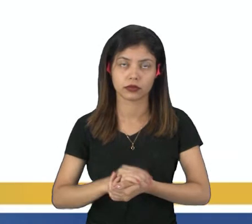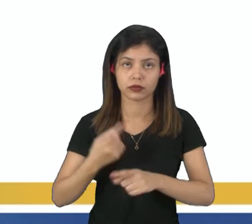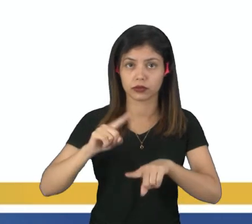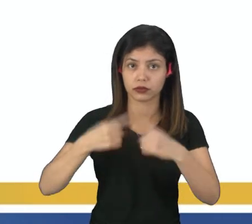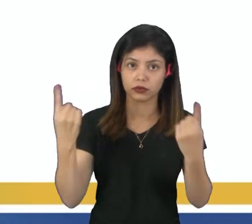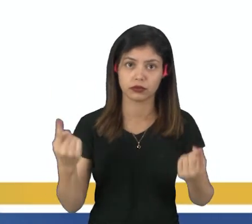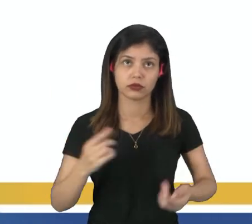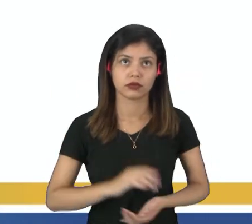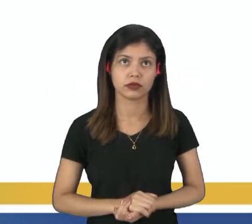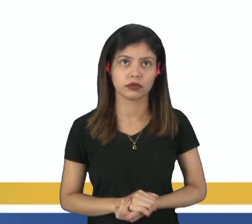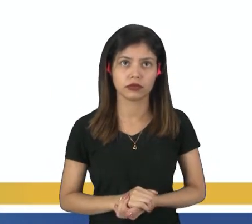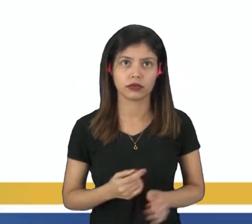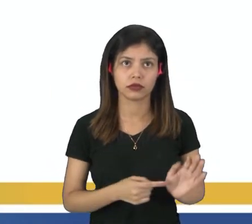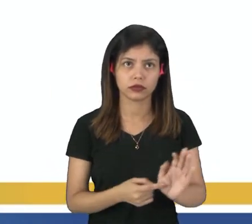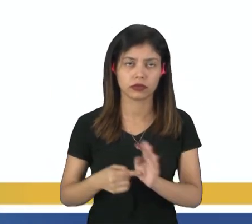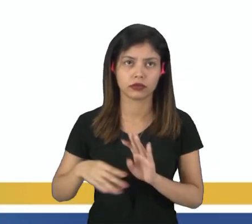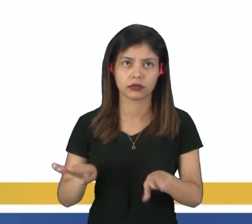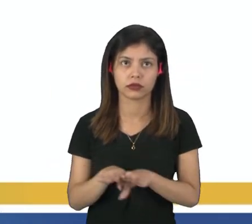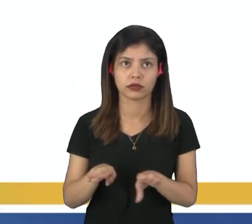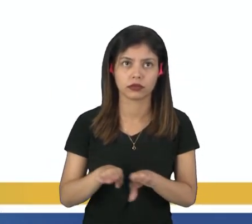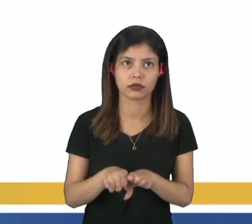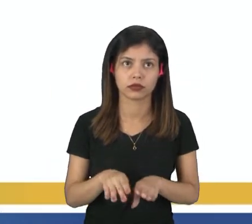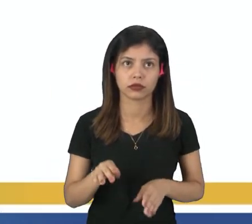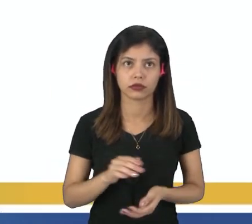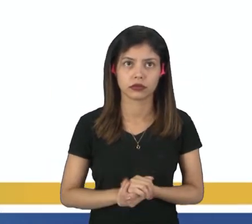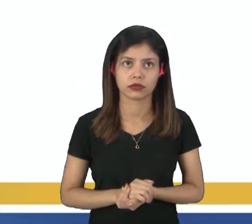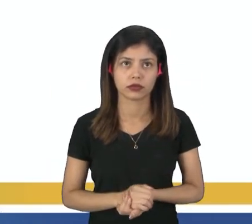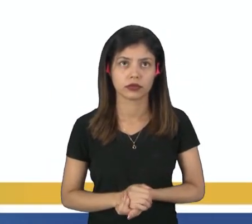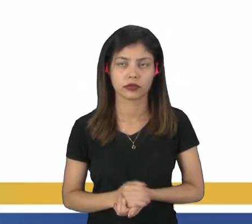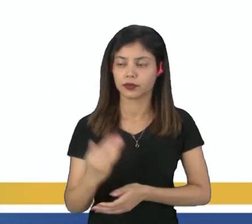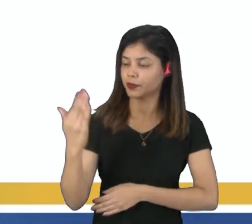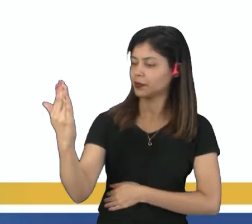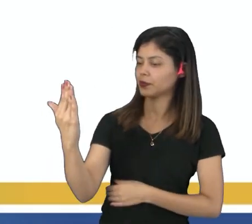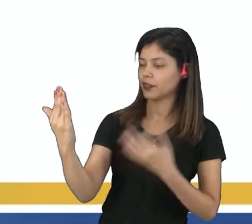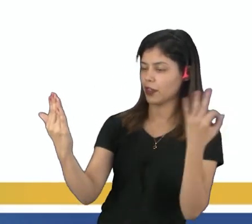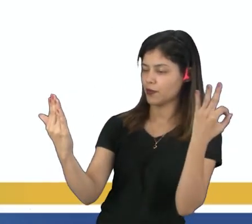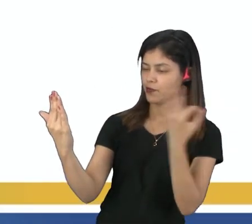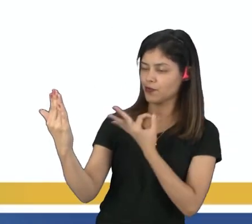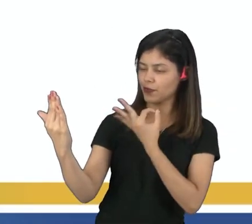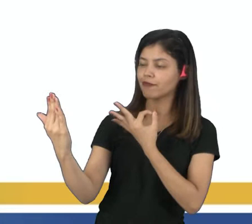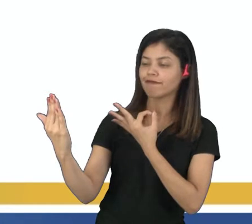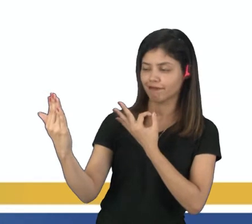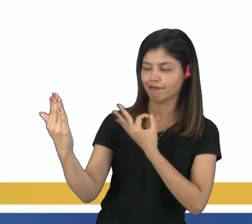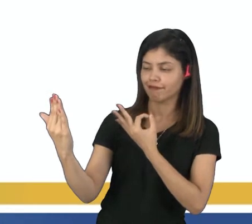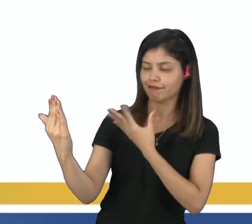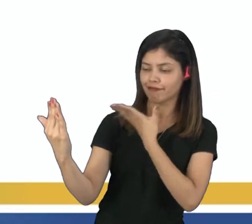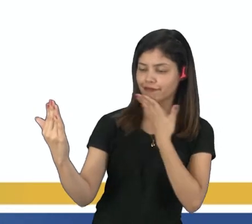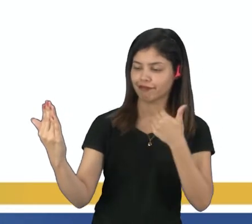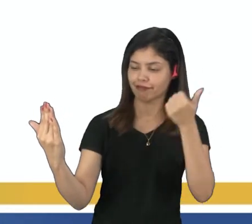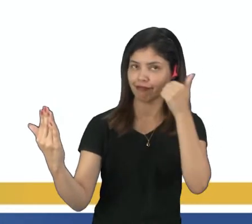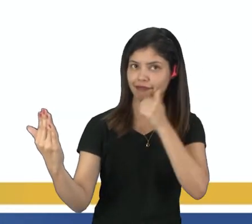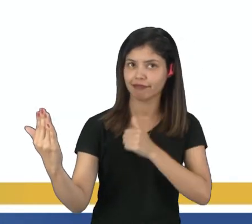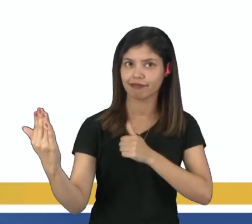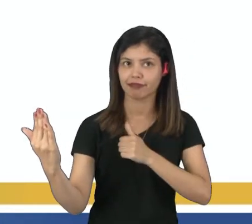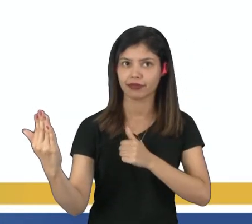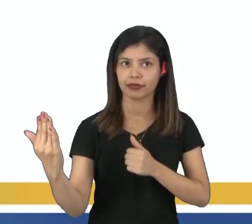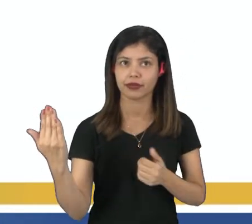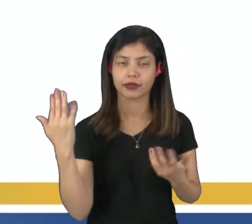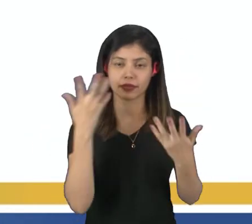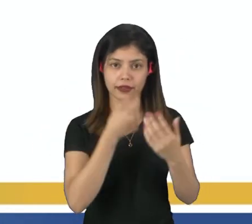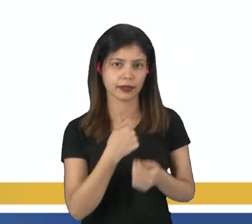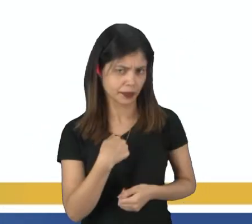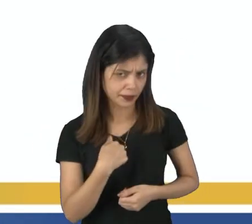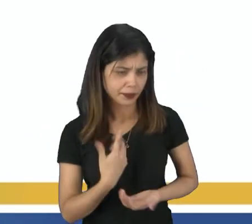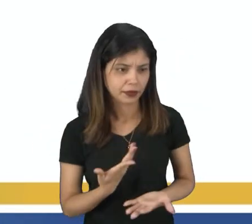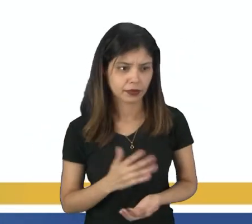mas. Espelho, espelho meu. Existe garota bonita do que eu? Veja que antes